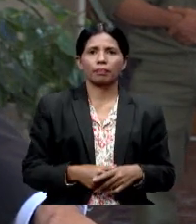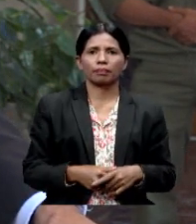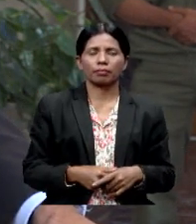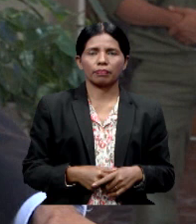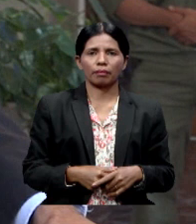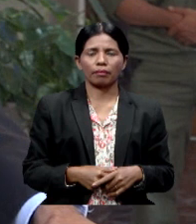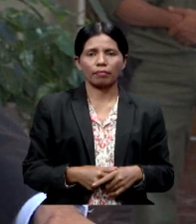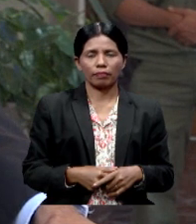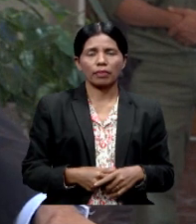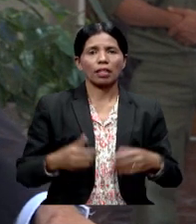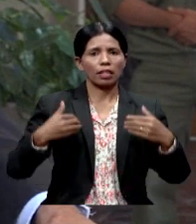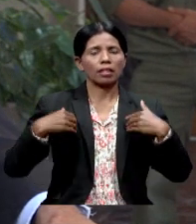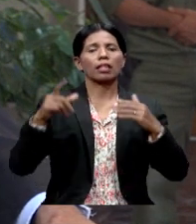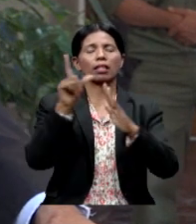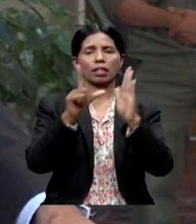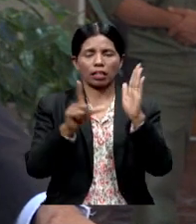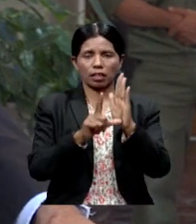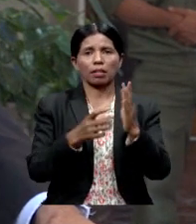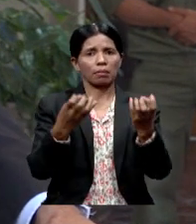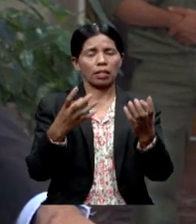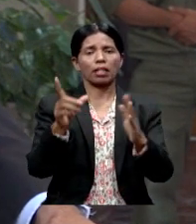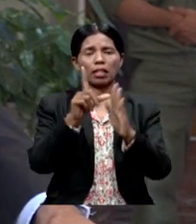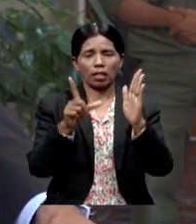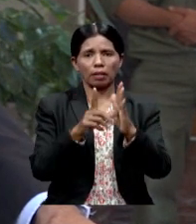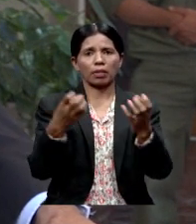também, e a lei esbarra que não vemos a MCR,